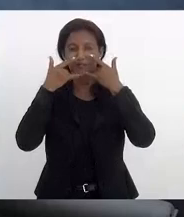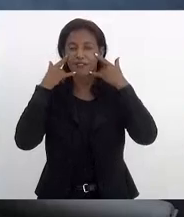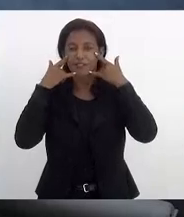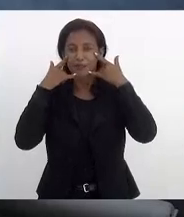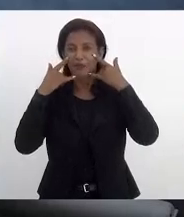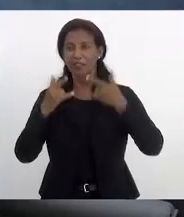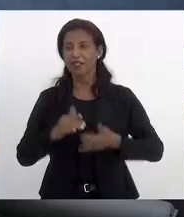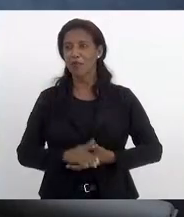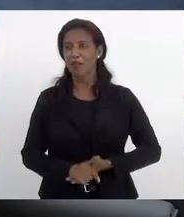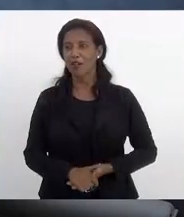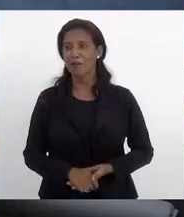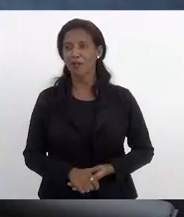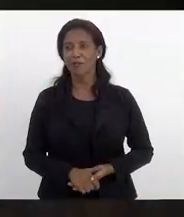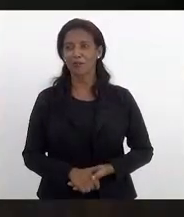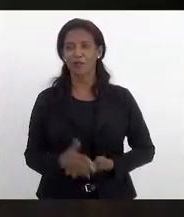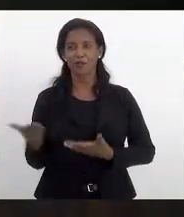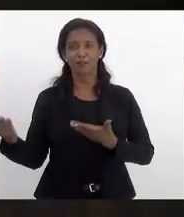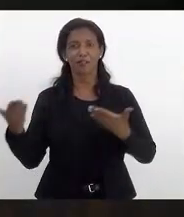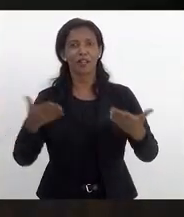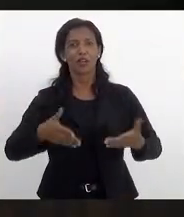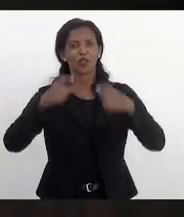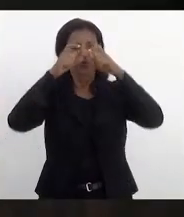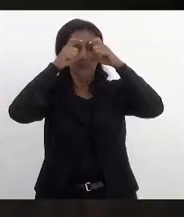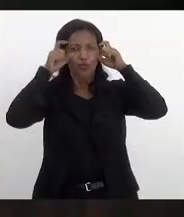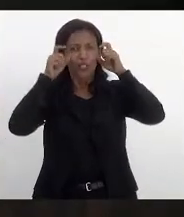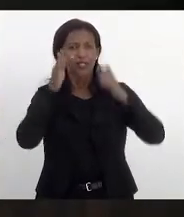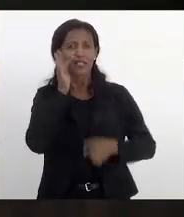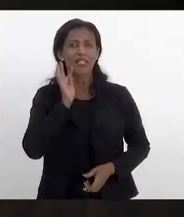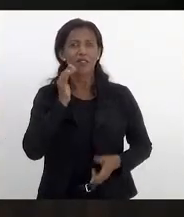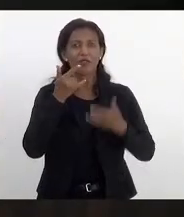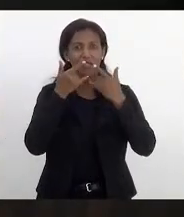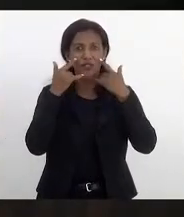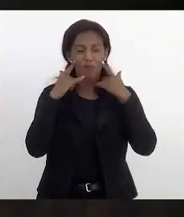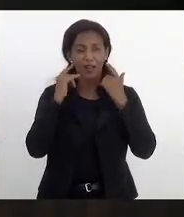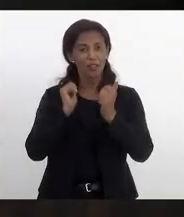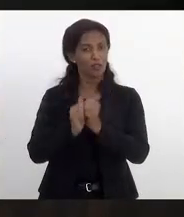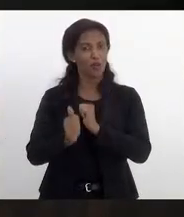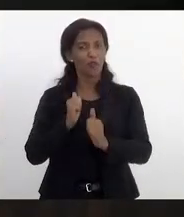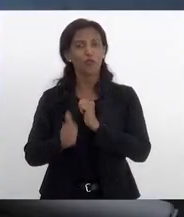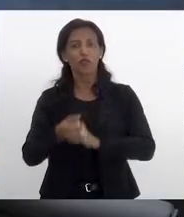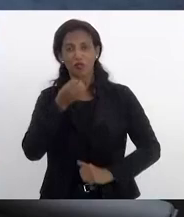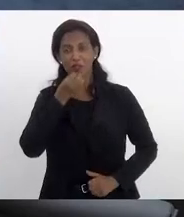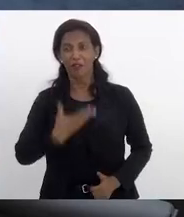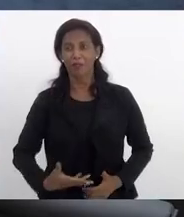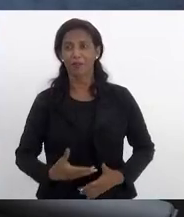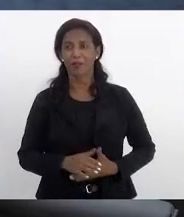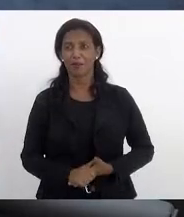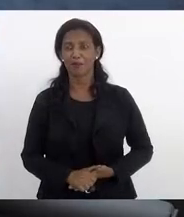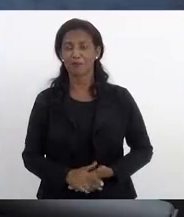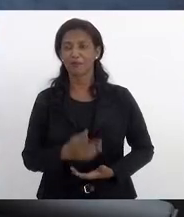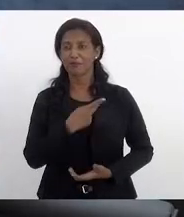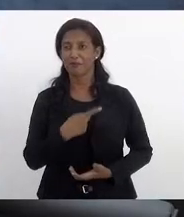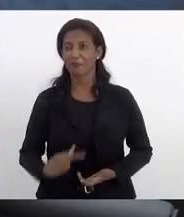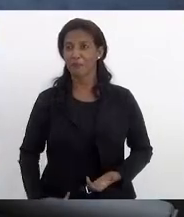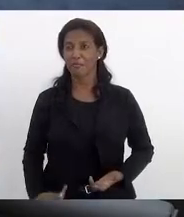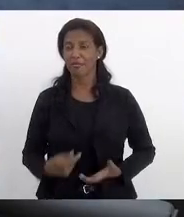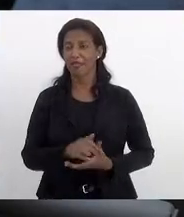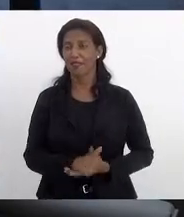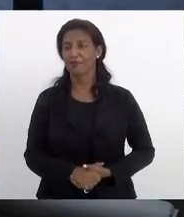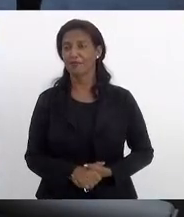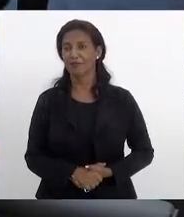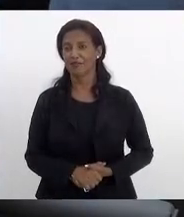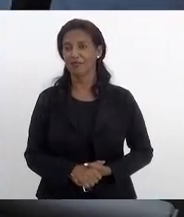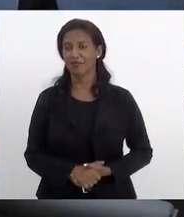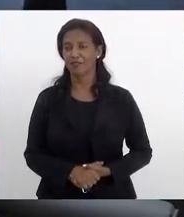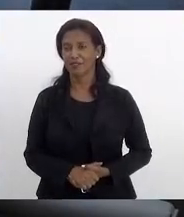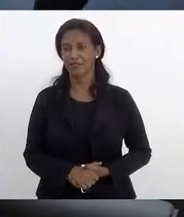máscara. Alexandre Knobloch jogando de óculos, Flávio Serafini de máscara. Deputado Flávio Serafini na direita. Presidente,